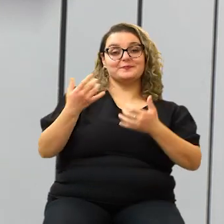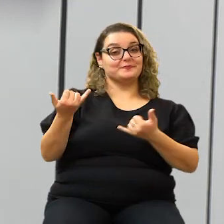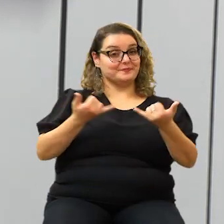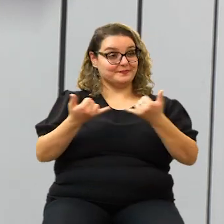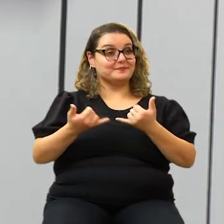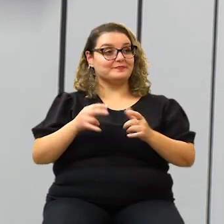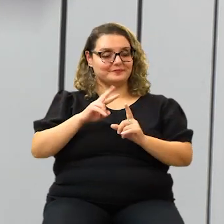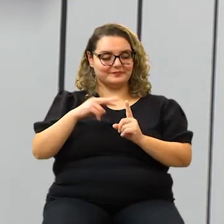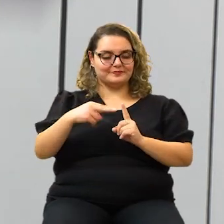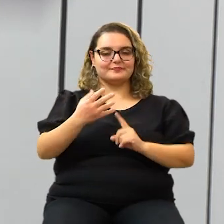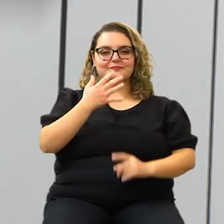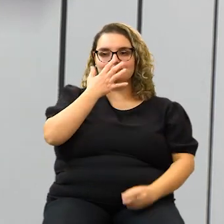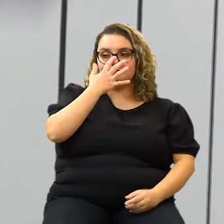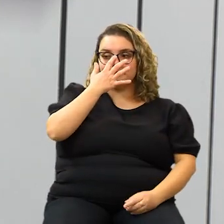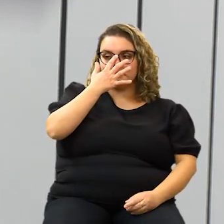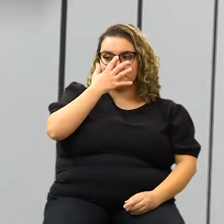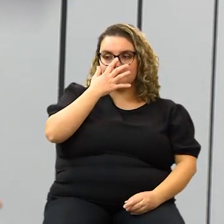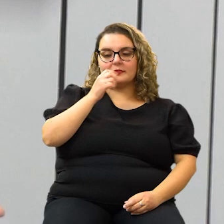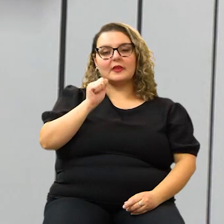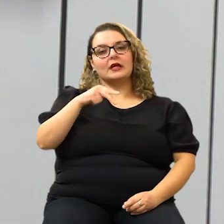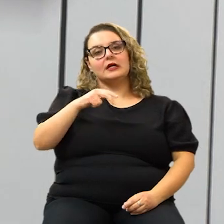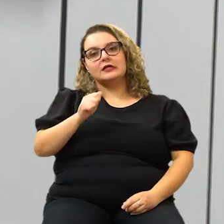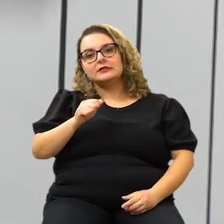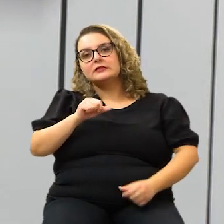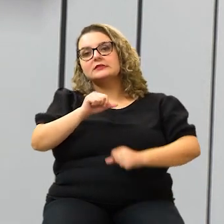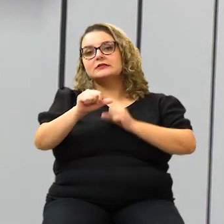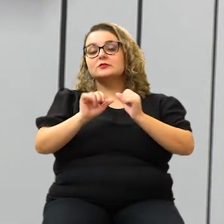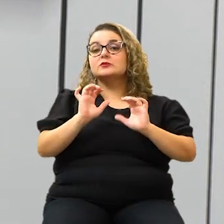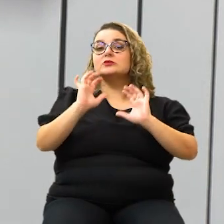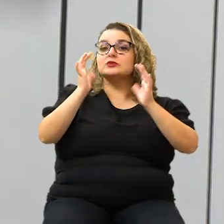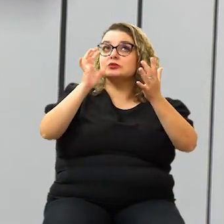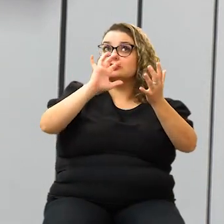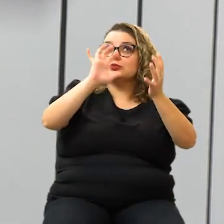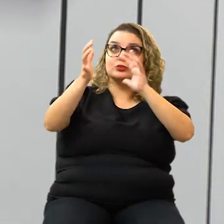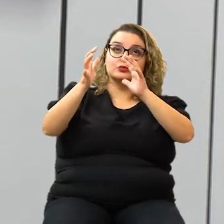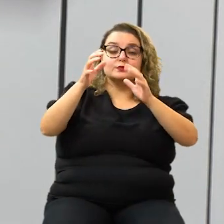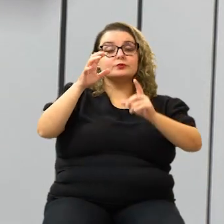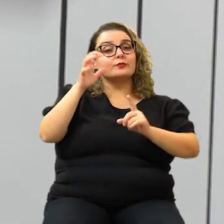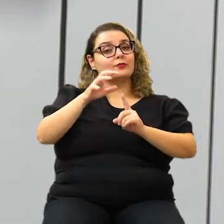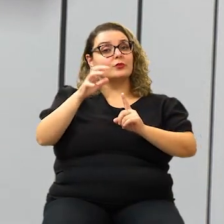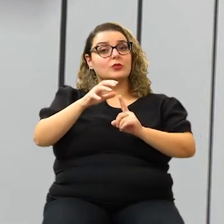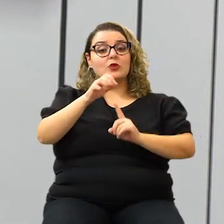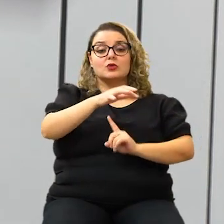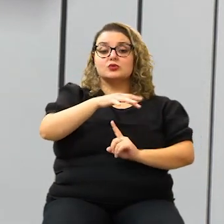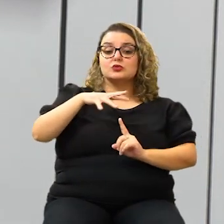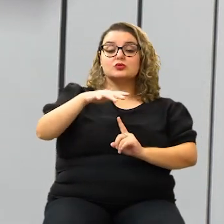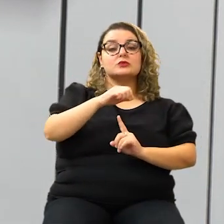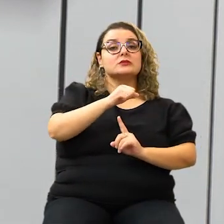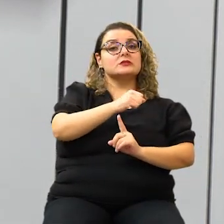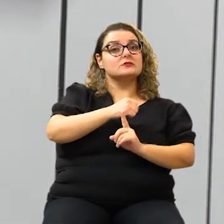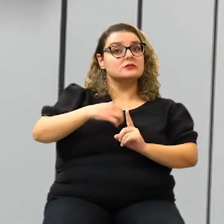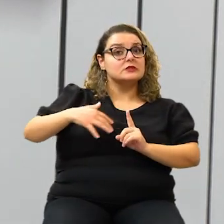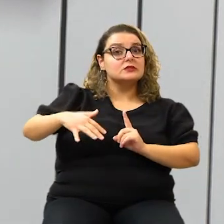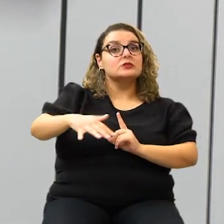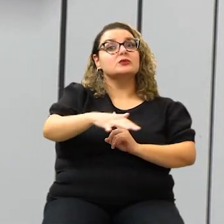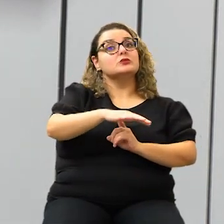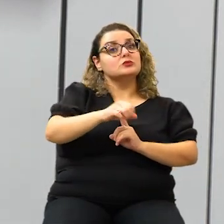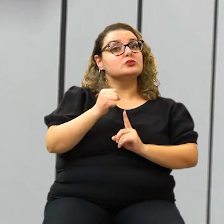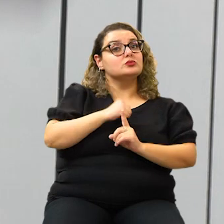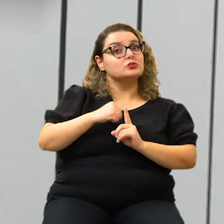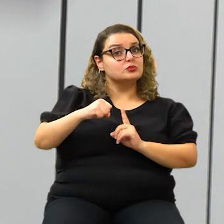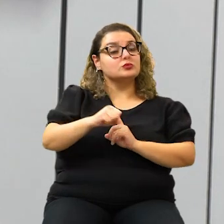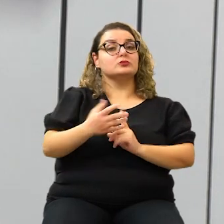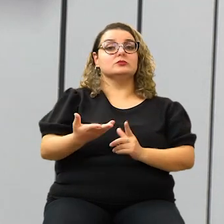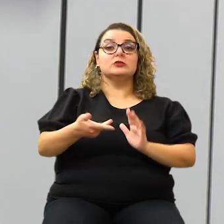para a gente o seu ponto de vista, né? Ana, as mudanças climáticas têm impactos ambientais, sociais, econômicos